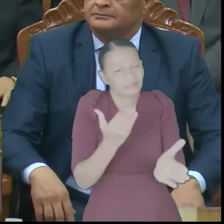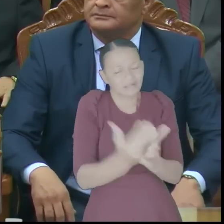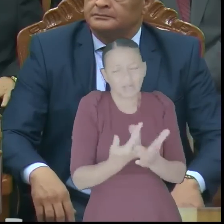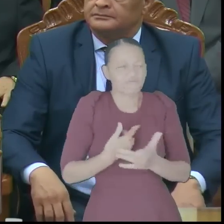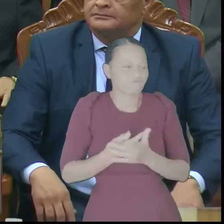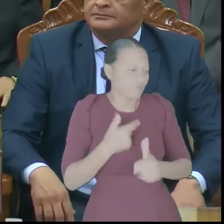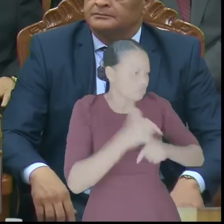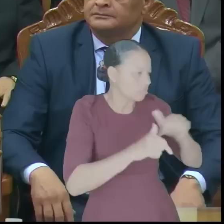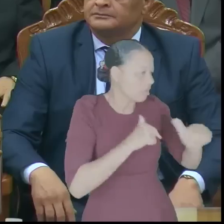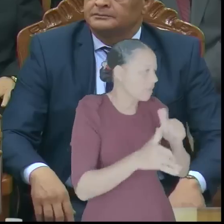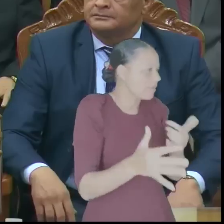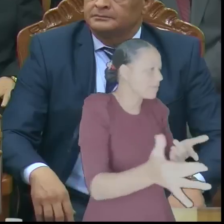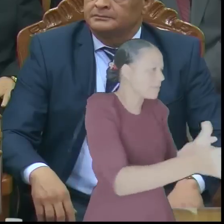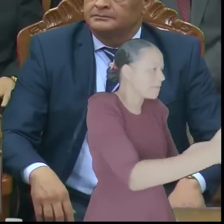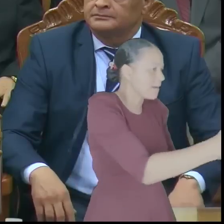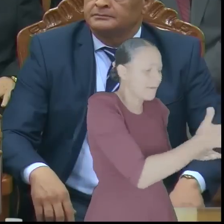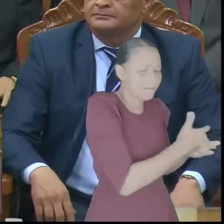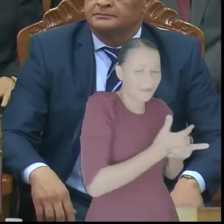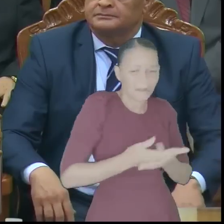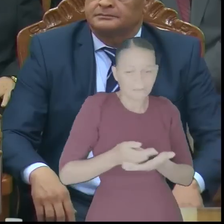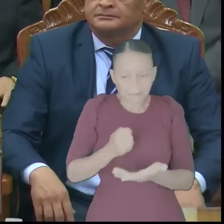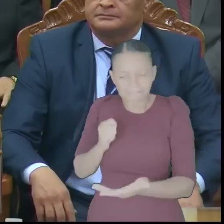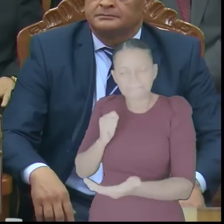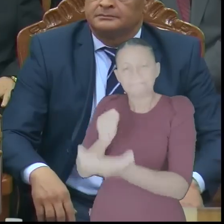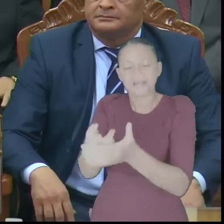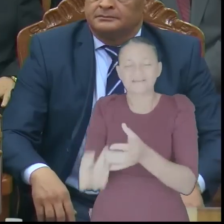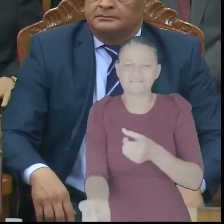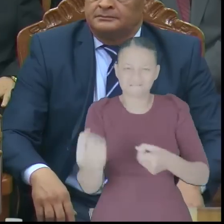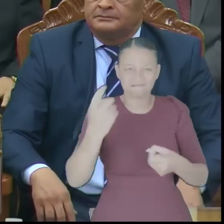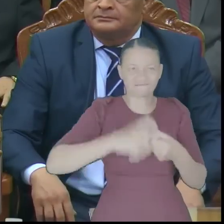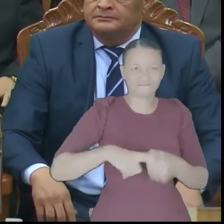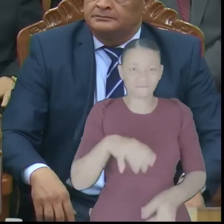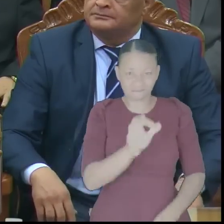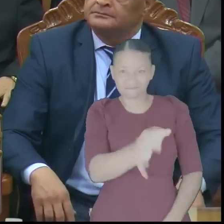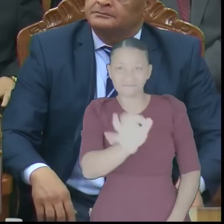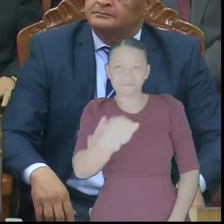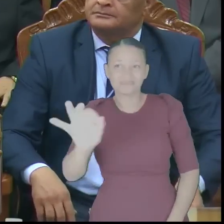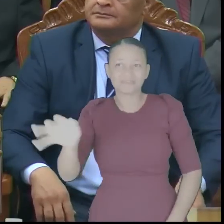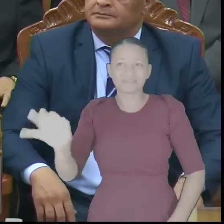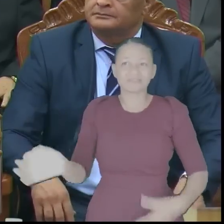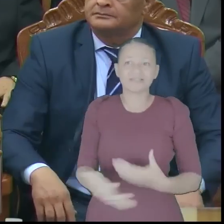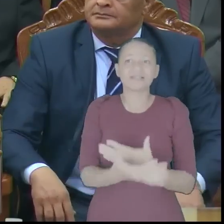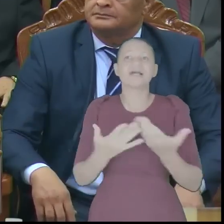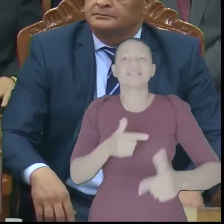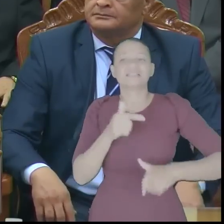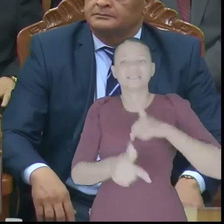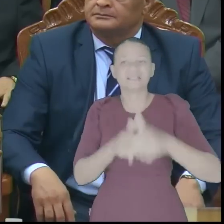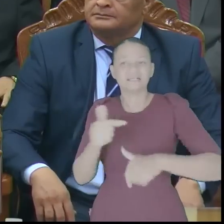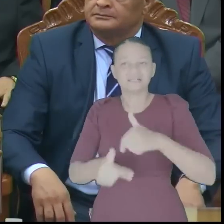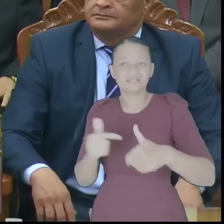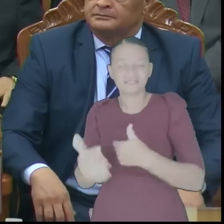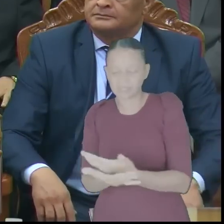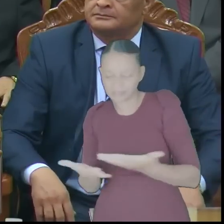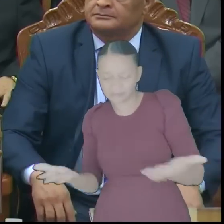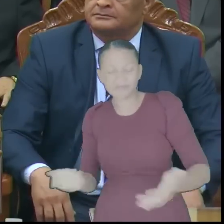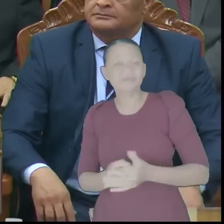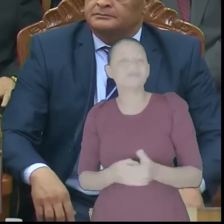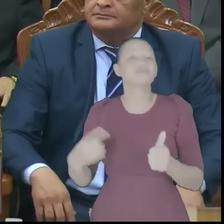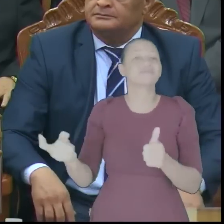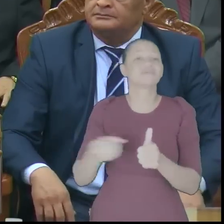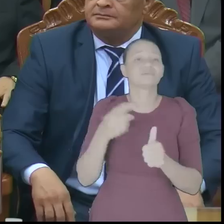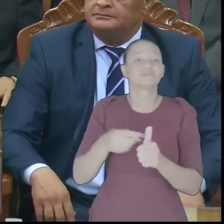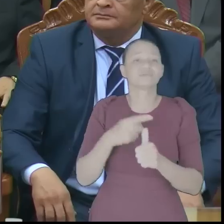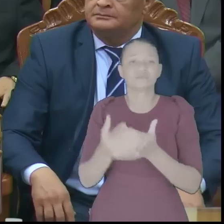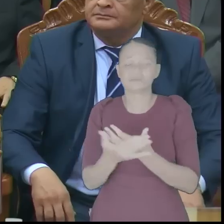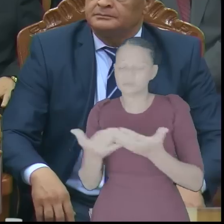levantar recursos, eu vou resgatar esse cheque. Não é assim que a gente faz? E aí a gente trabalha assim. Bom, o primeiro homem